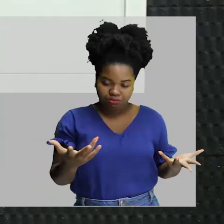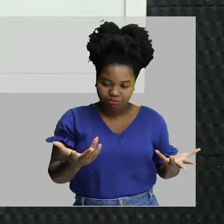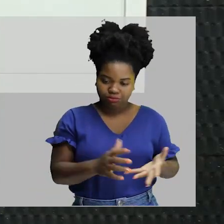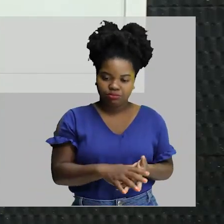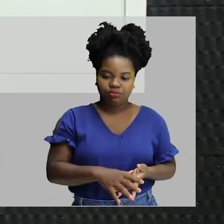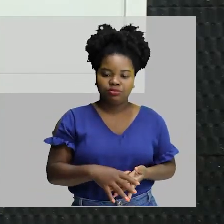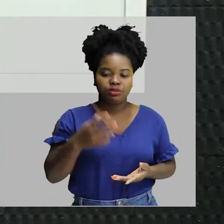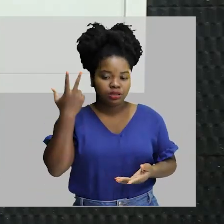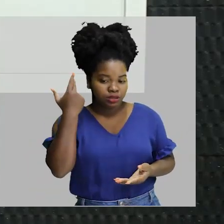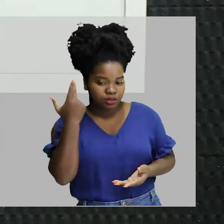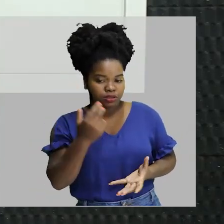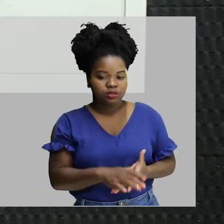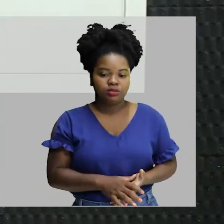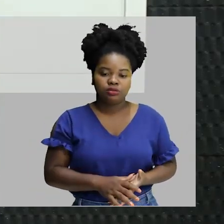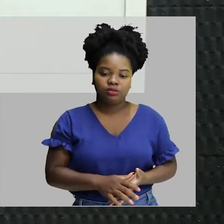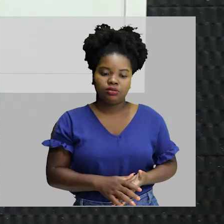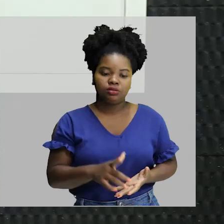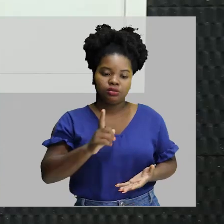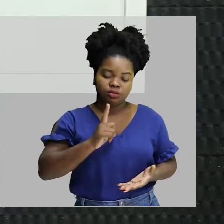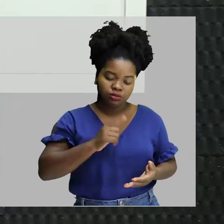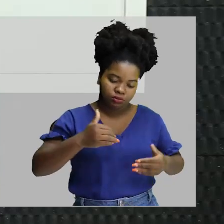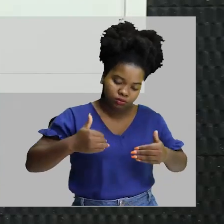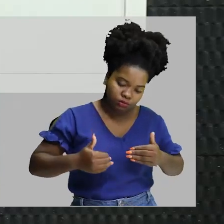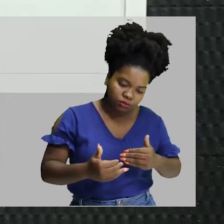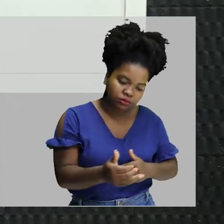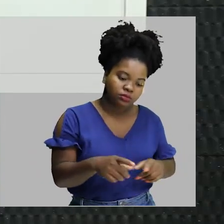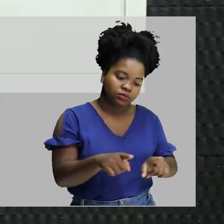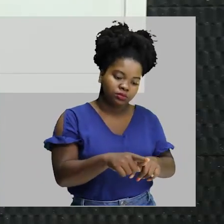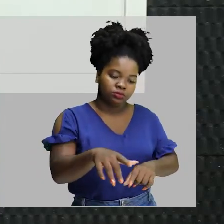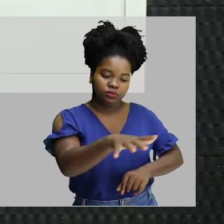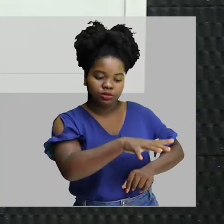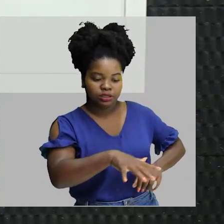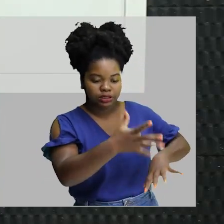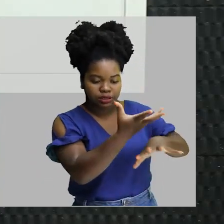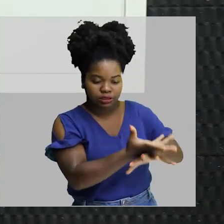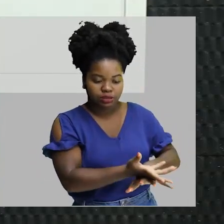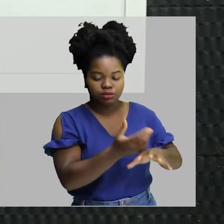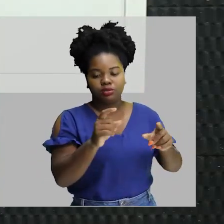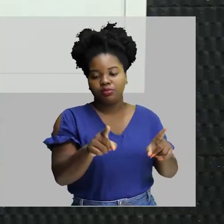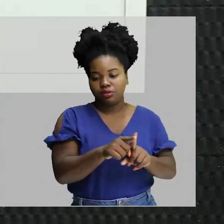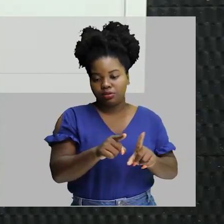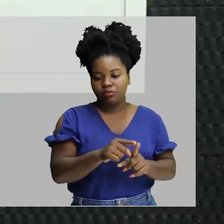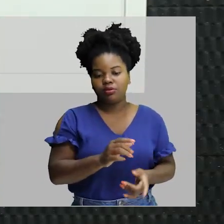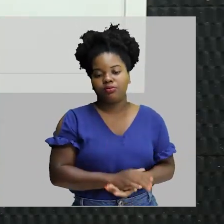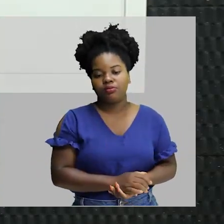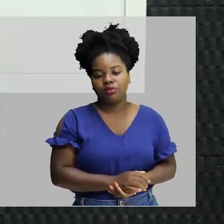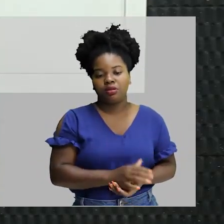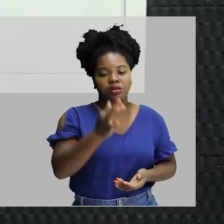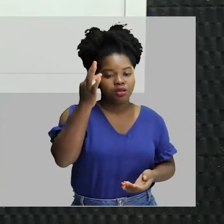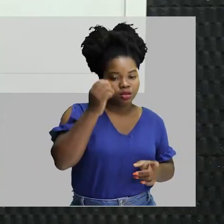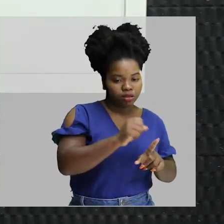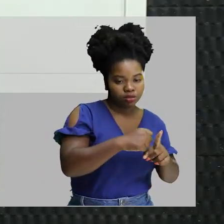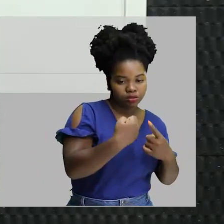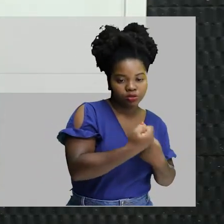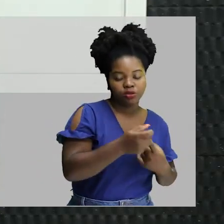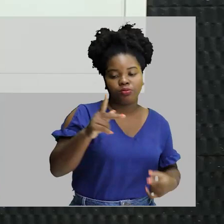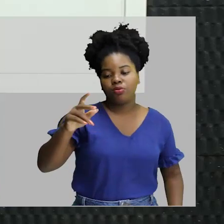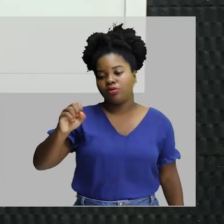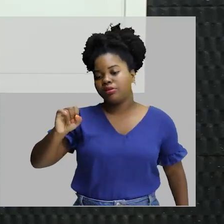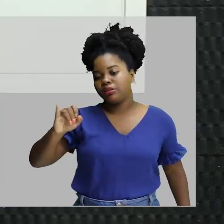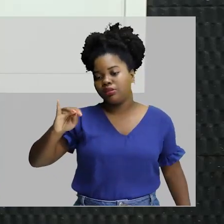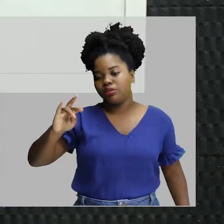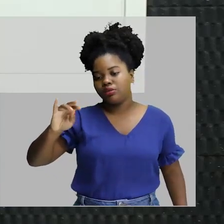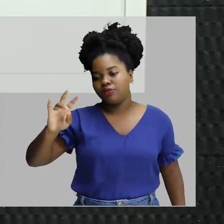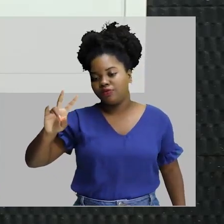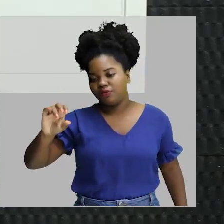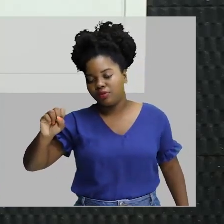vai repercutir até mesmo nessas áreas, como eu citei a vocês, tá? Na sociologia, o positivismo, por exemplo, na